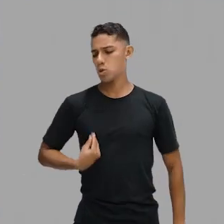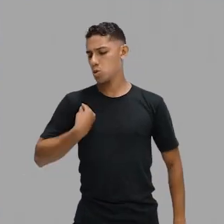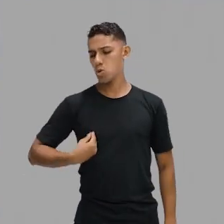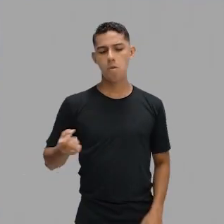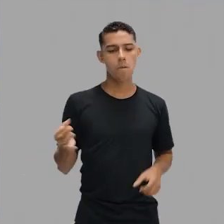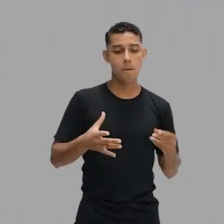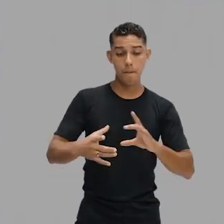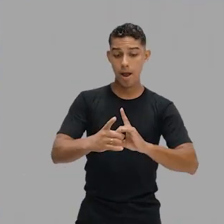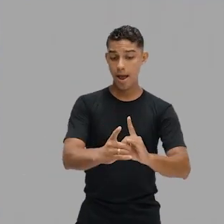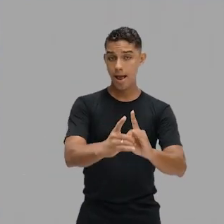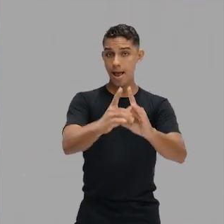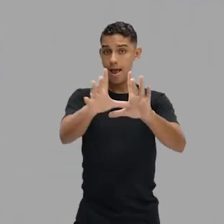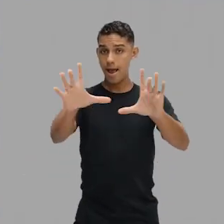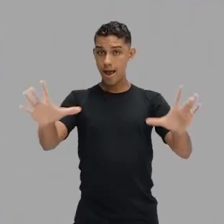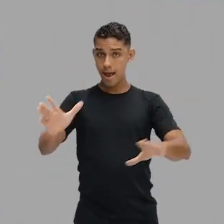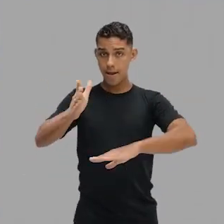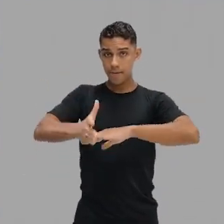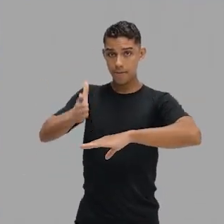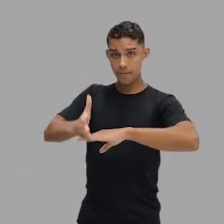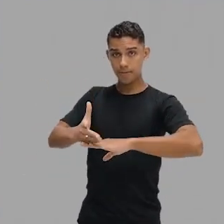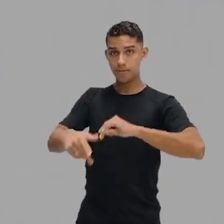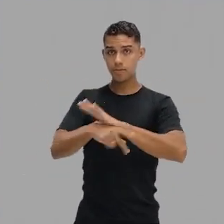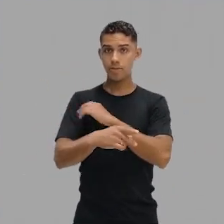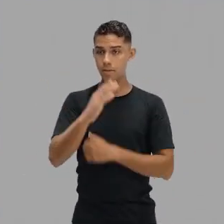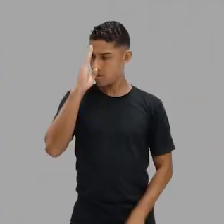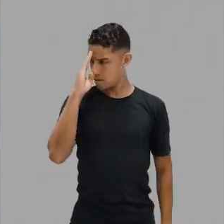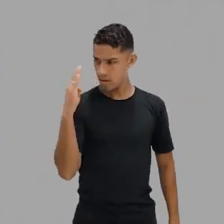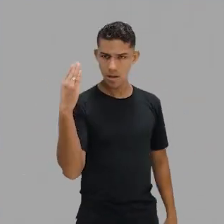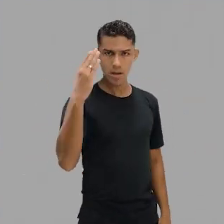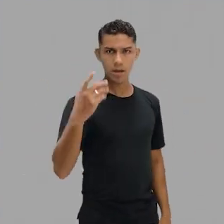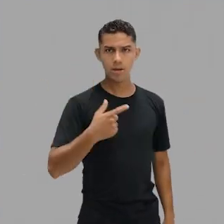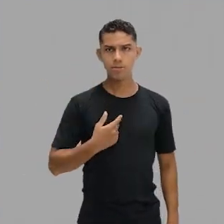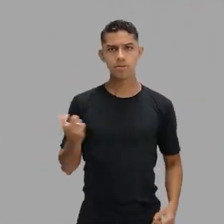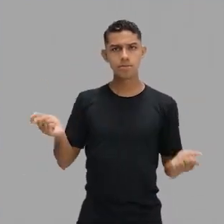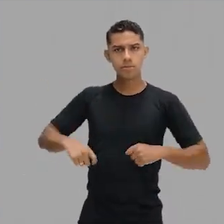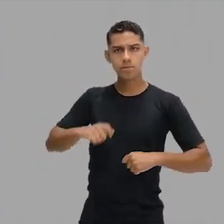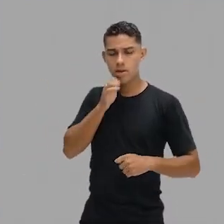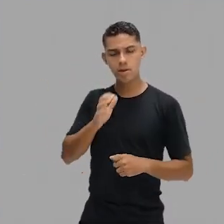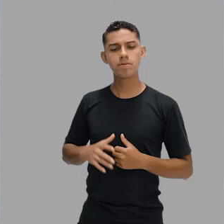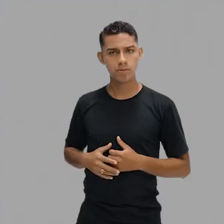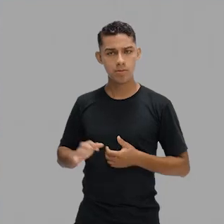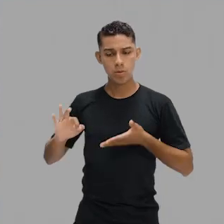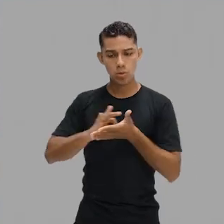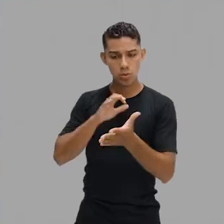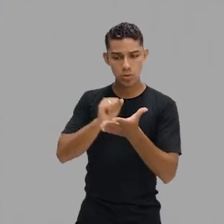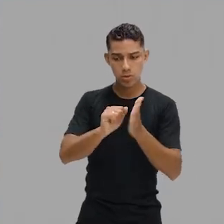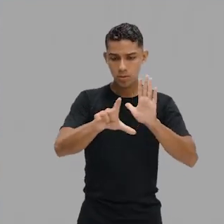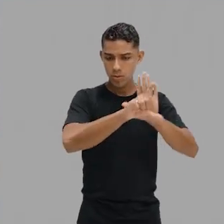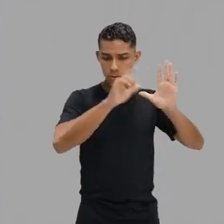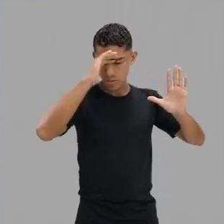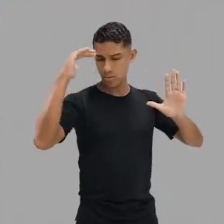democracia, a democracia moderna, principalmente esses contratualistas liberais,